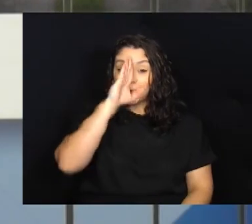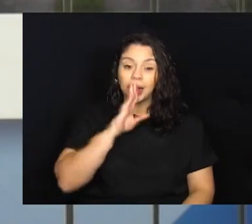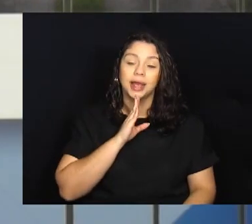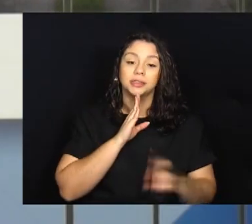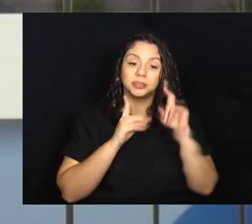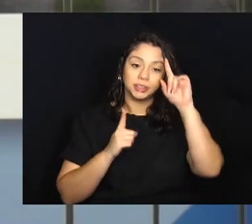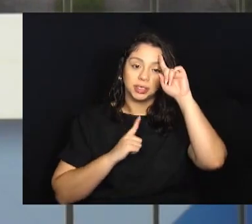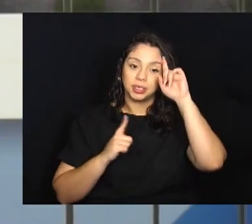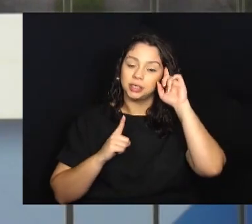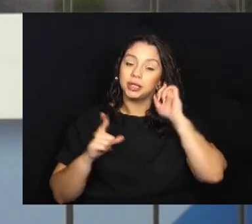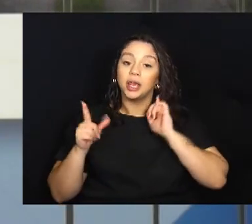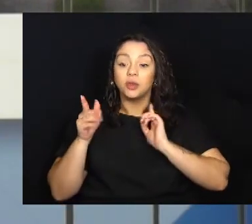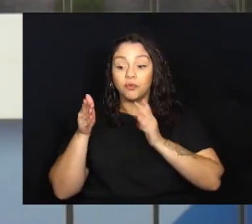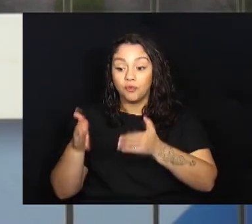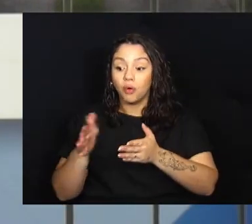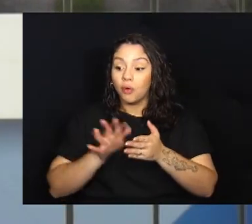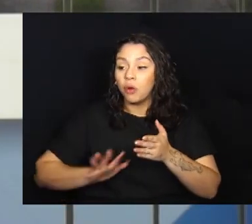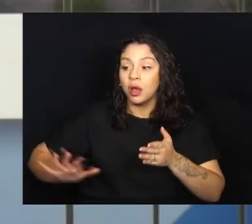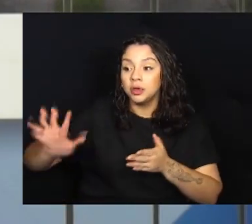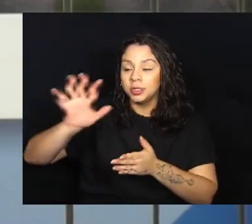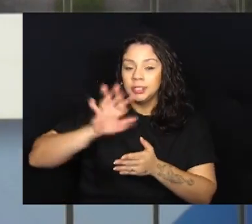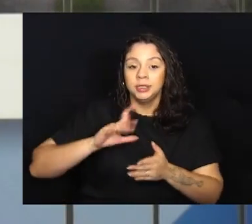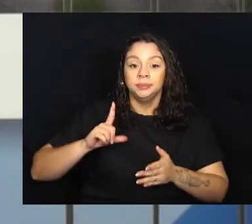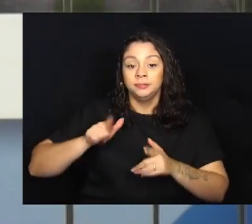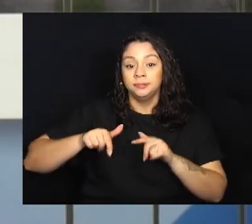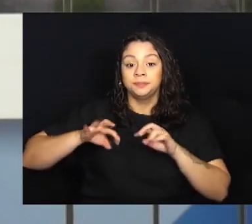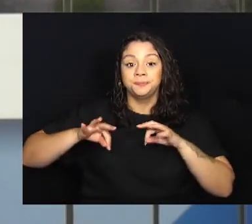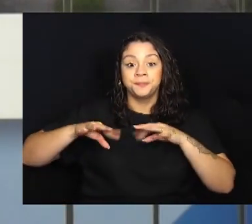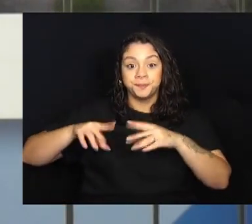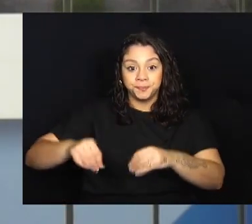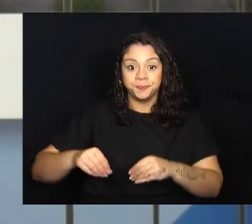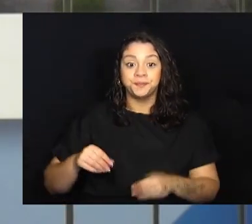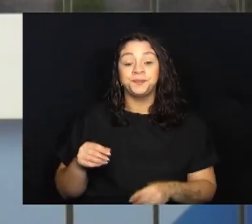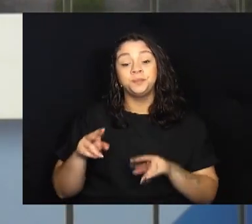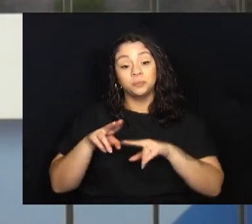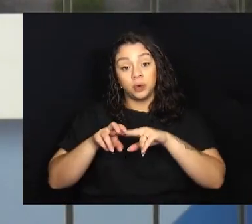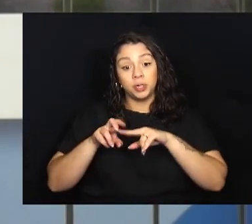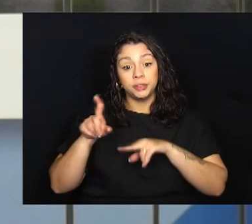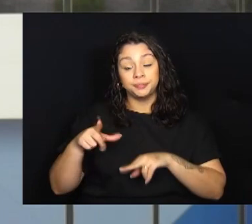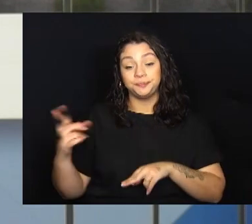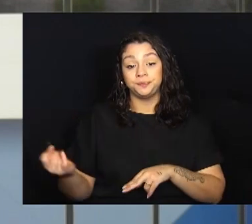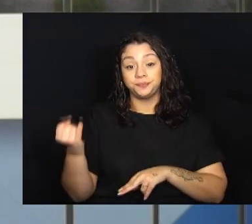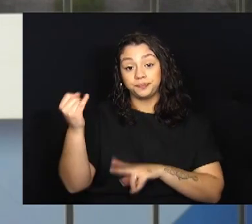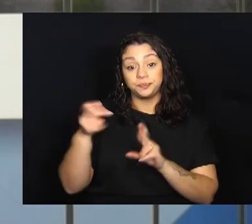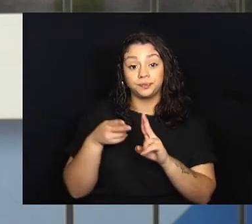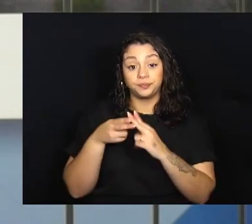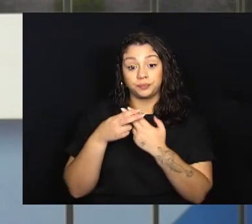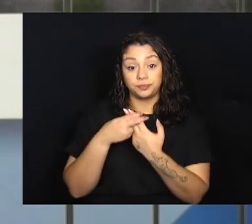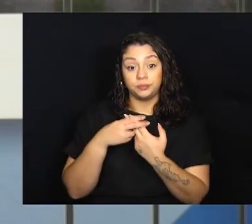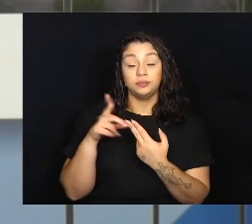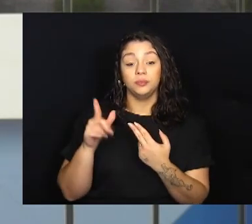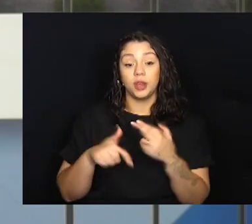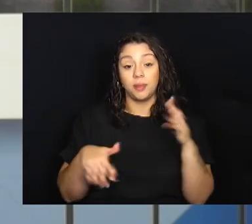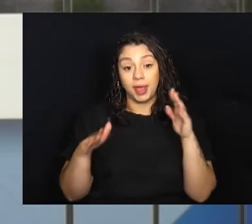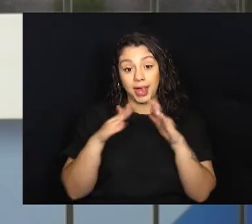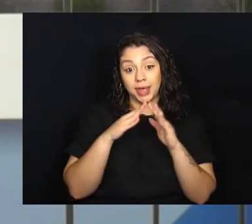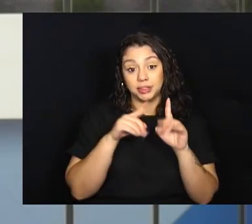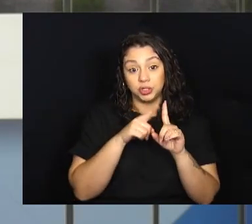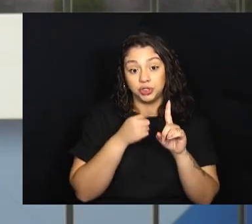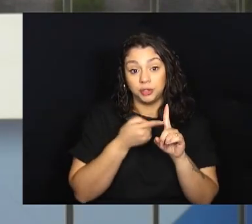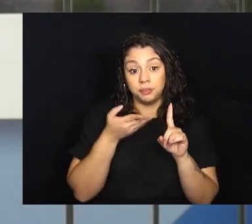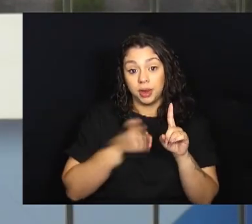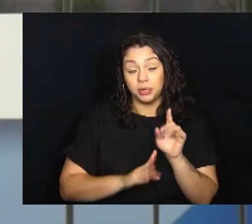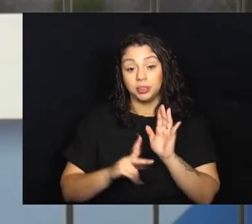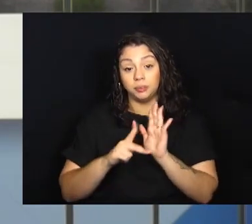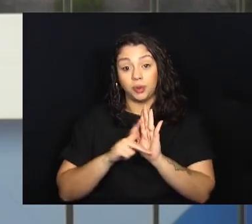seja voltada universal, que seja de todos, e por isso é importante o SUS, ser uma casa de parto vinculada ao SUS e que